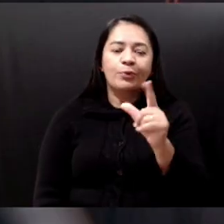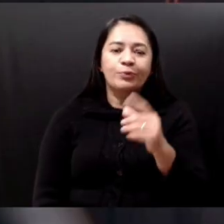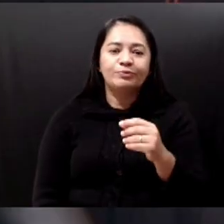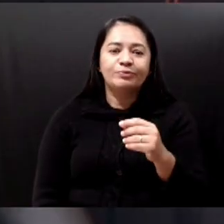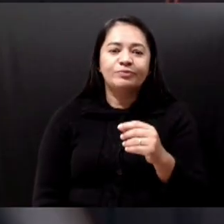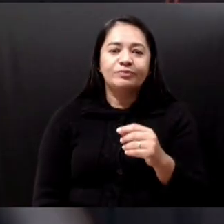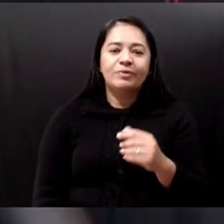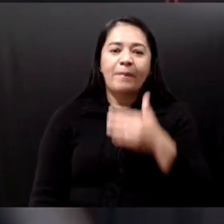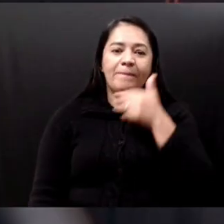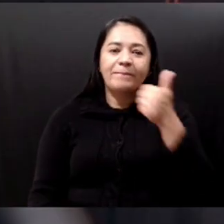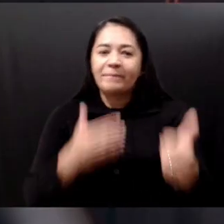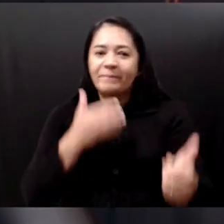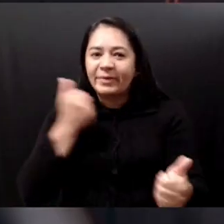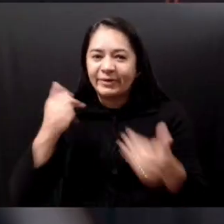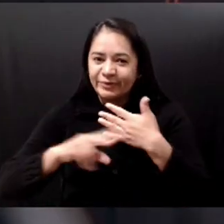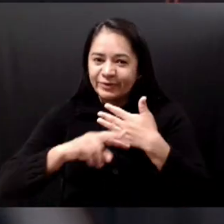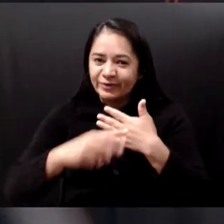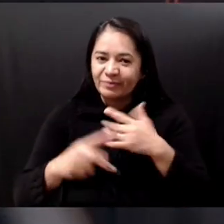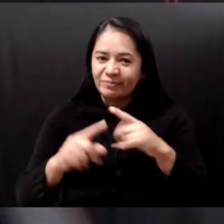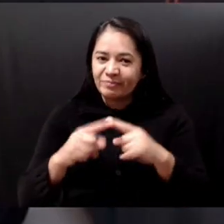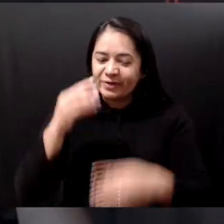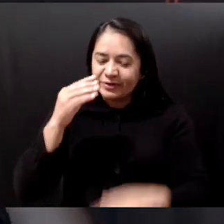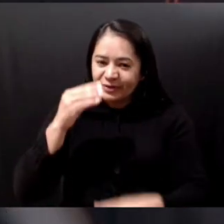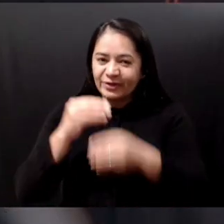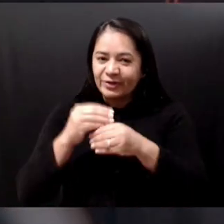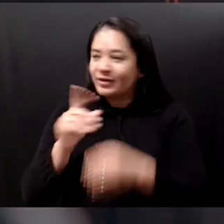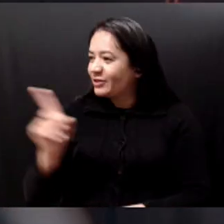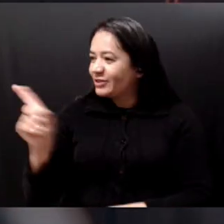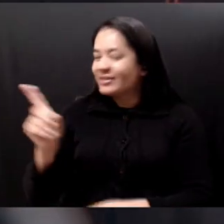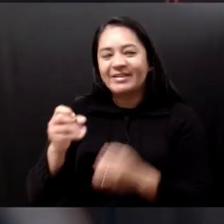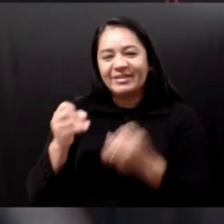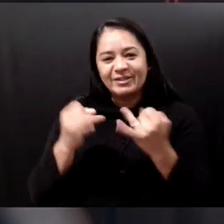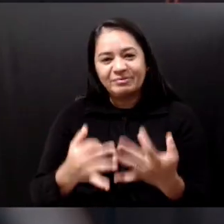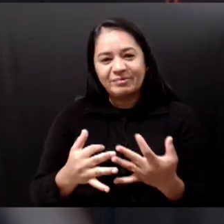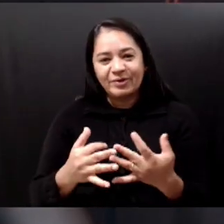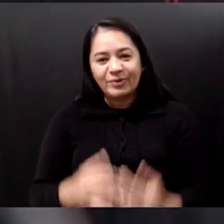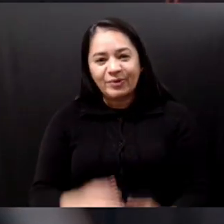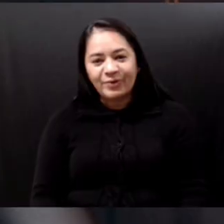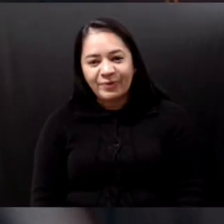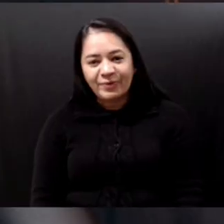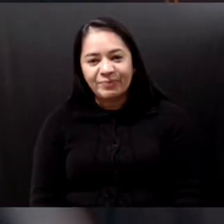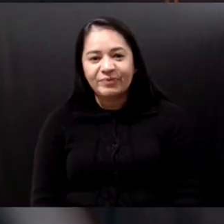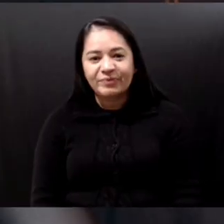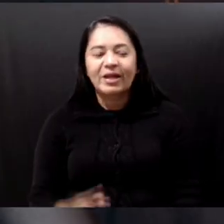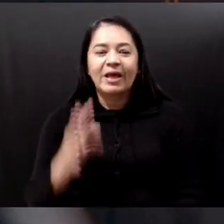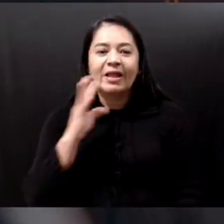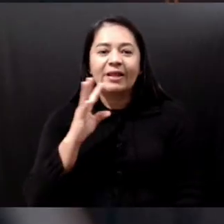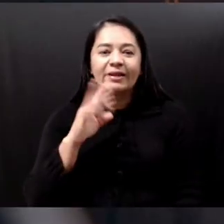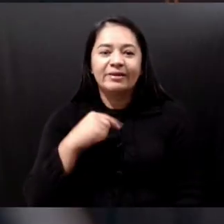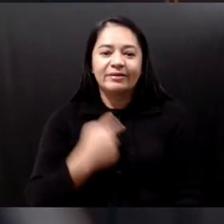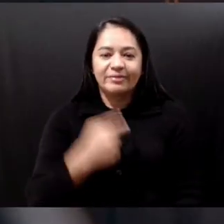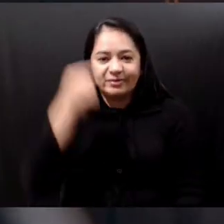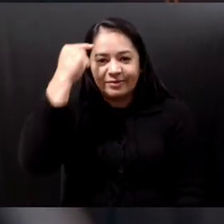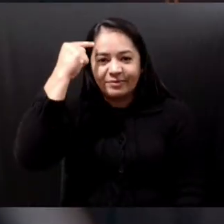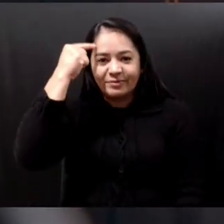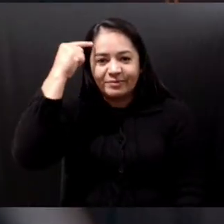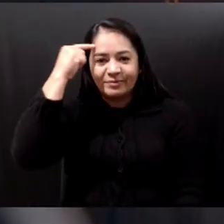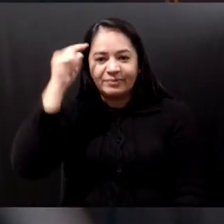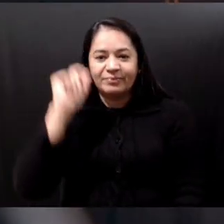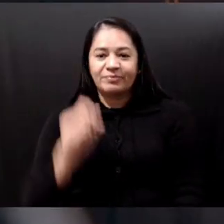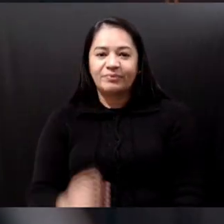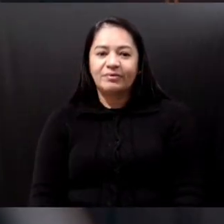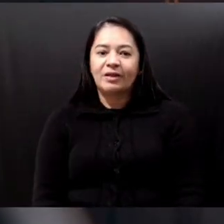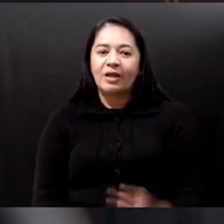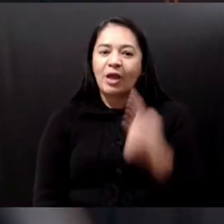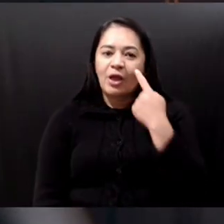Mas eu queria colocar um ponto que o Gabriel Claro, trouxe, que eu vamos acho lá. legal a gente pensar aqui. Eh, eu e o Gabriel, a gente vive